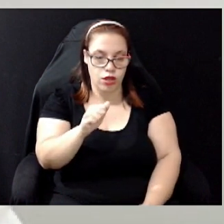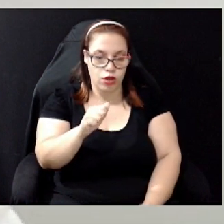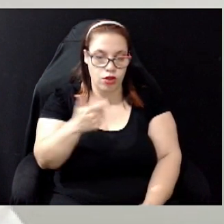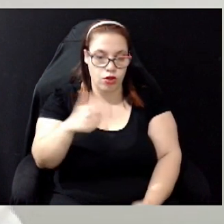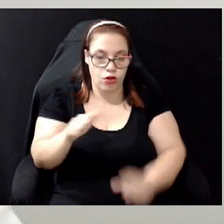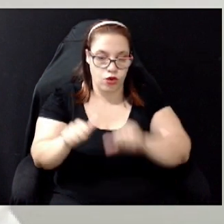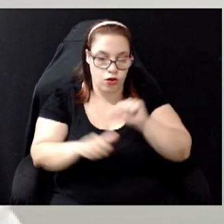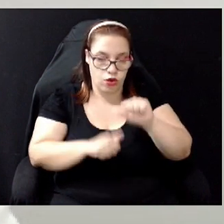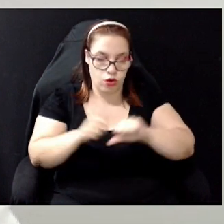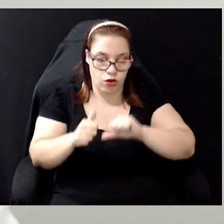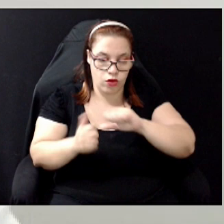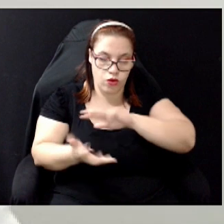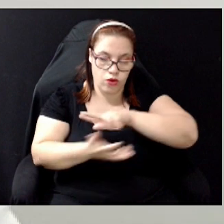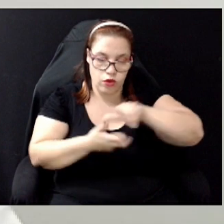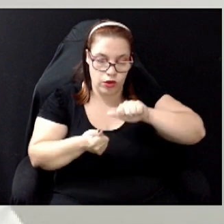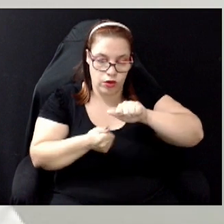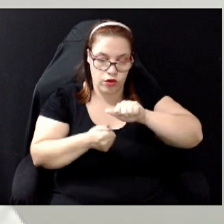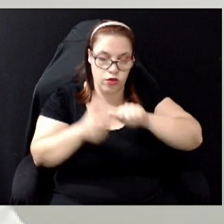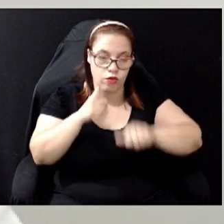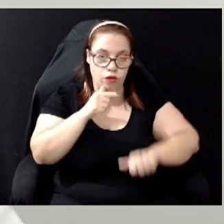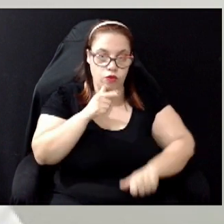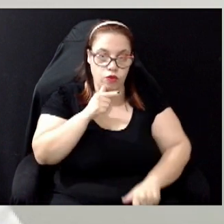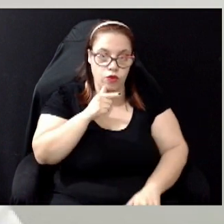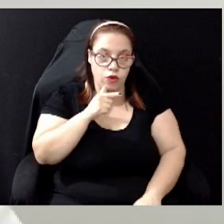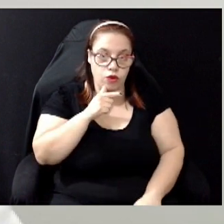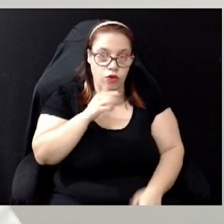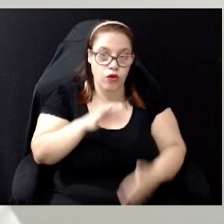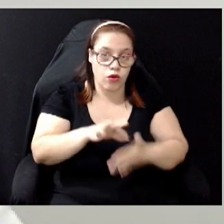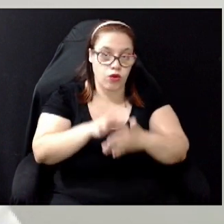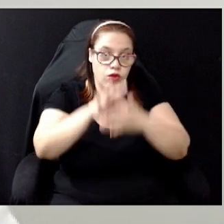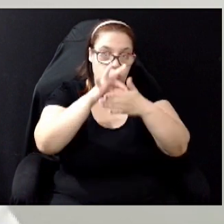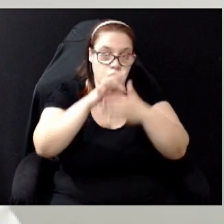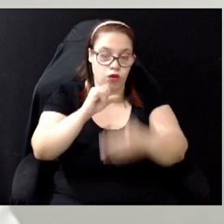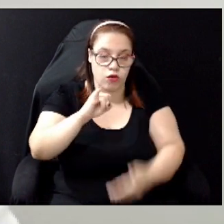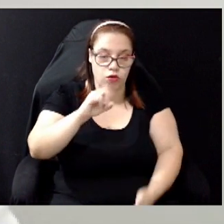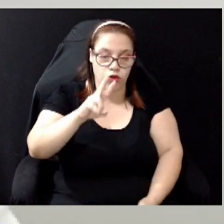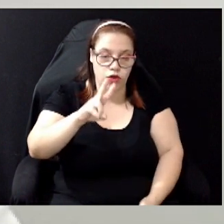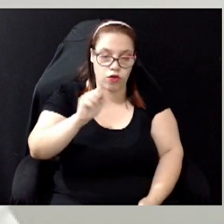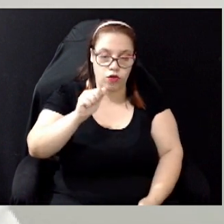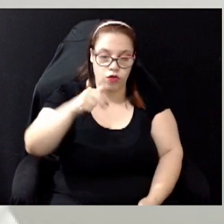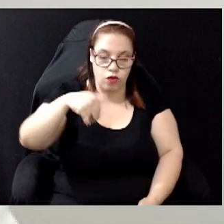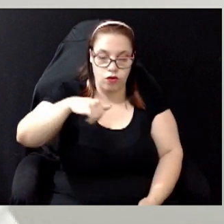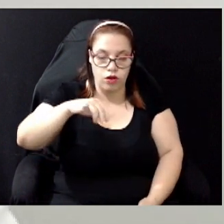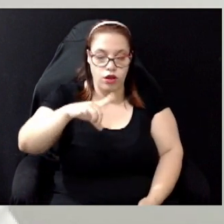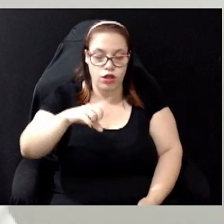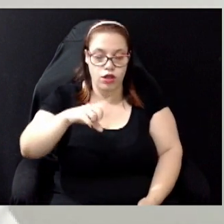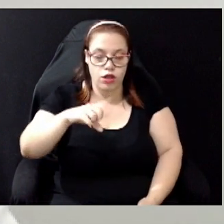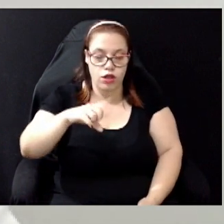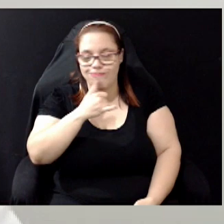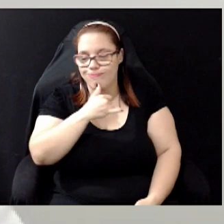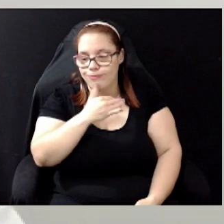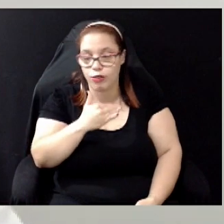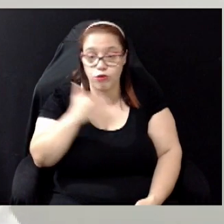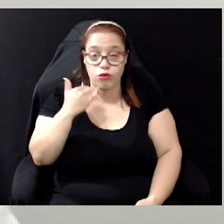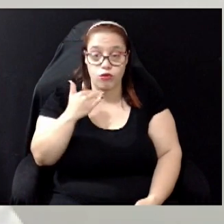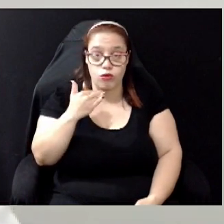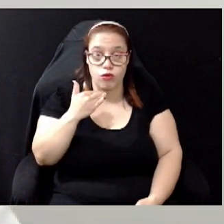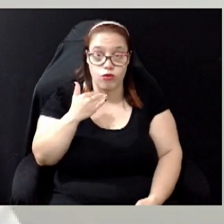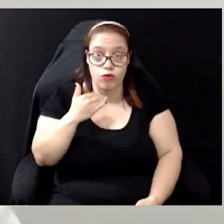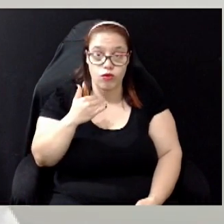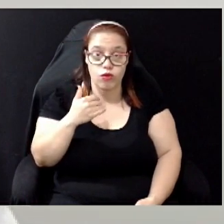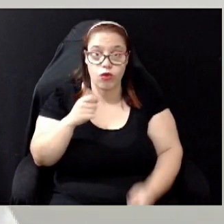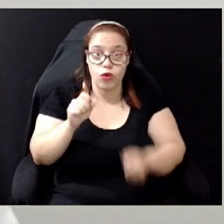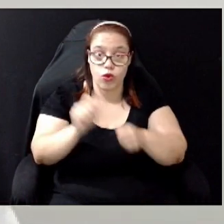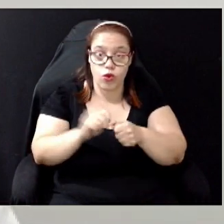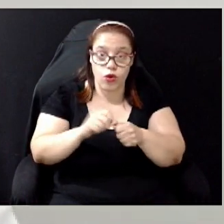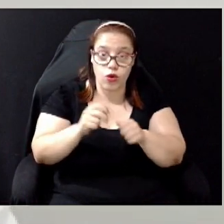de Reaproveitamento e Reuso da Água. Na época, ela era liderada pelo professor Ivanildo Espanhol. Infelizmente, ele faleceu. E a gente fez um